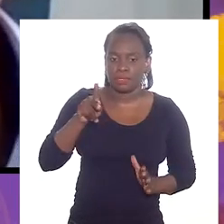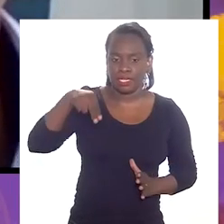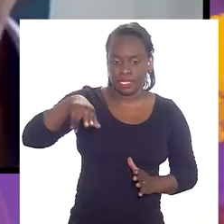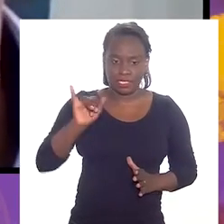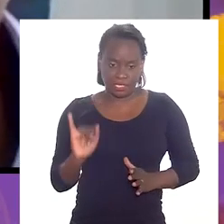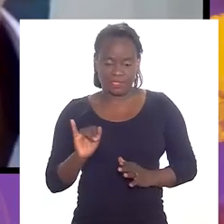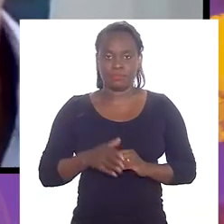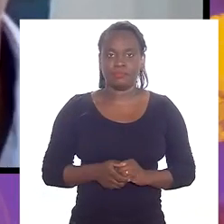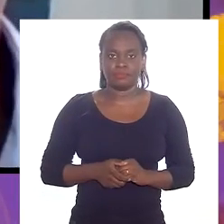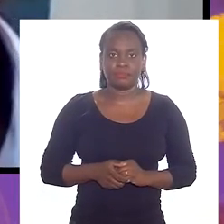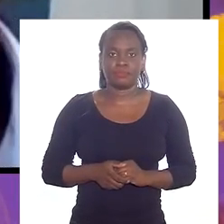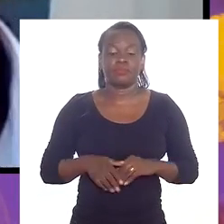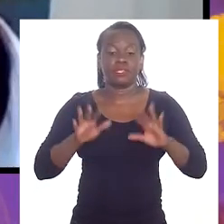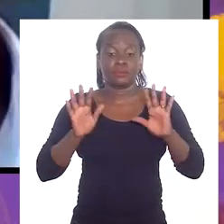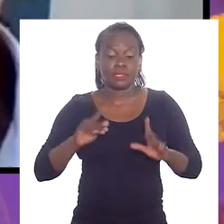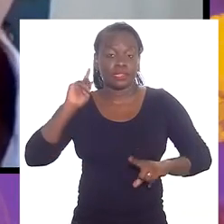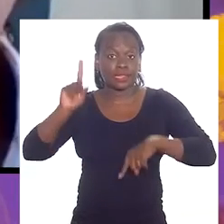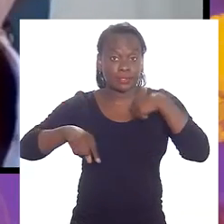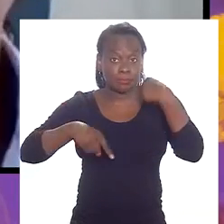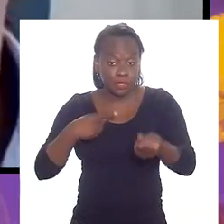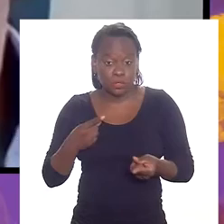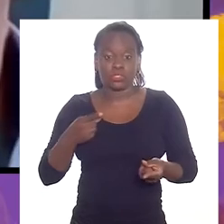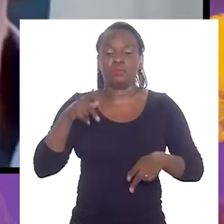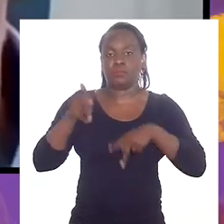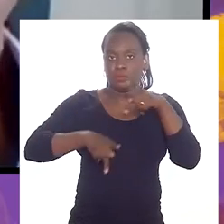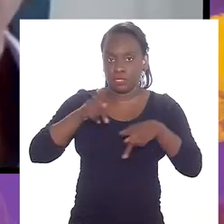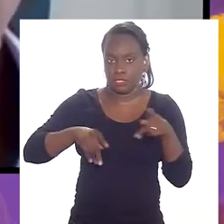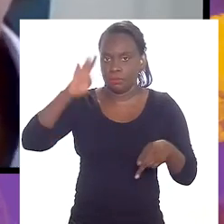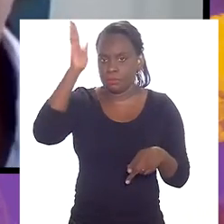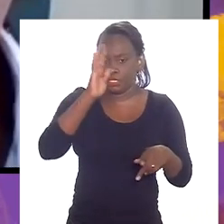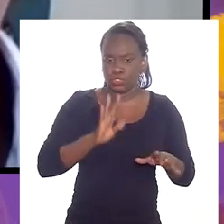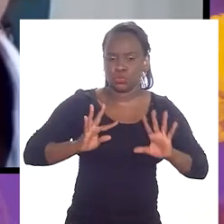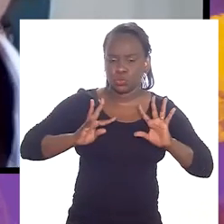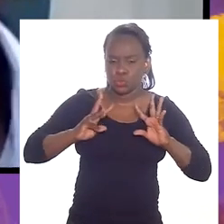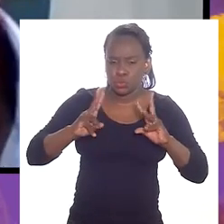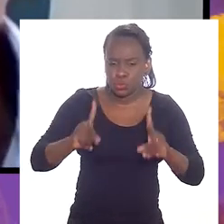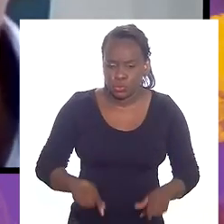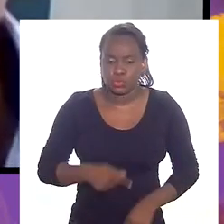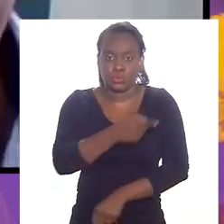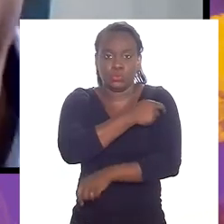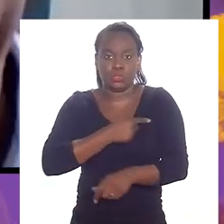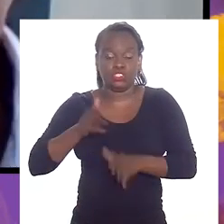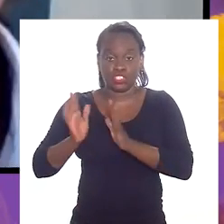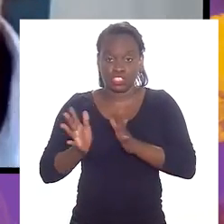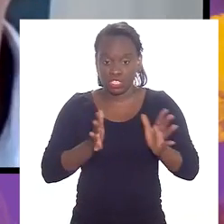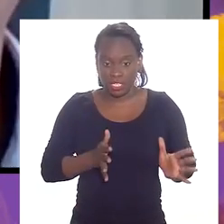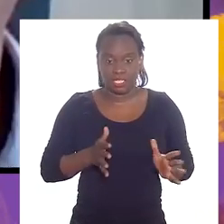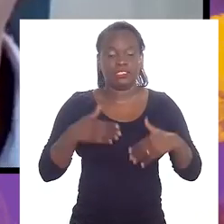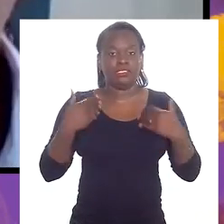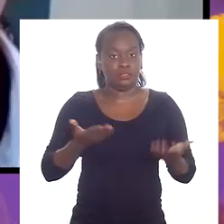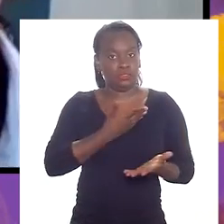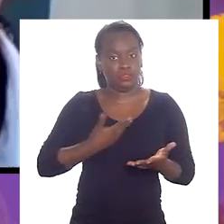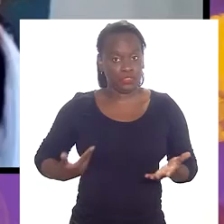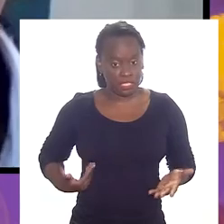de imunização só depois que a população brasileira for totalmente imunizada